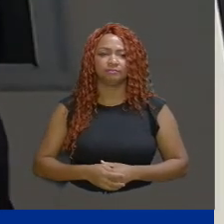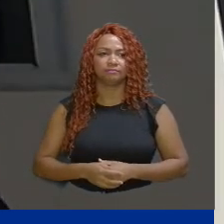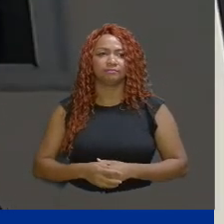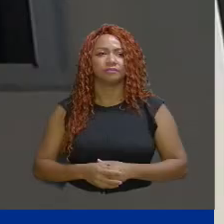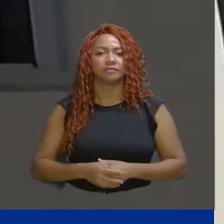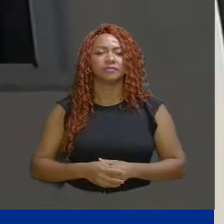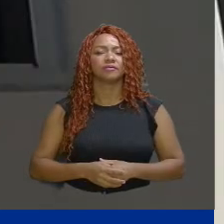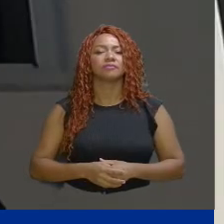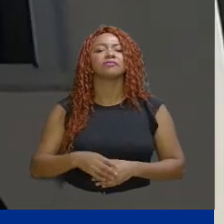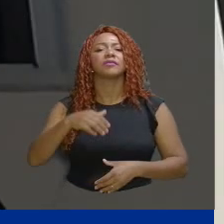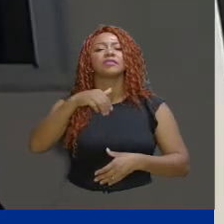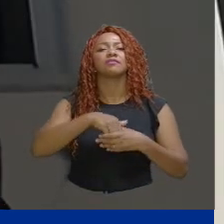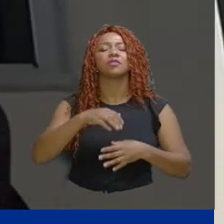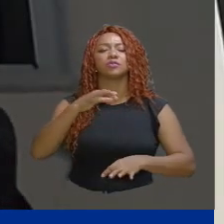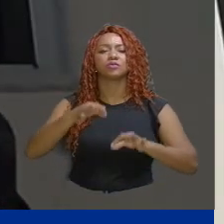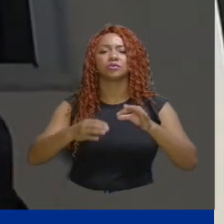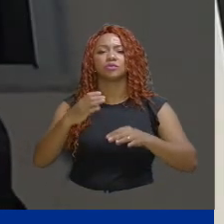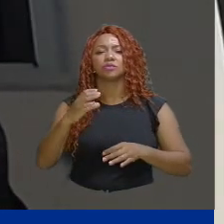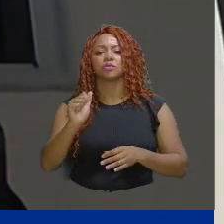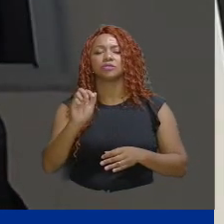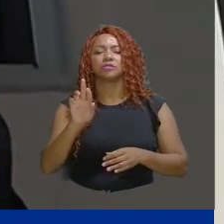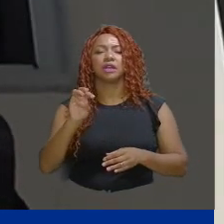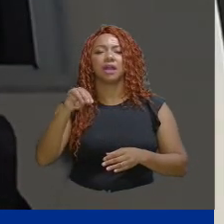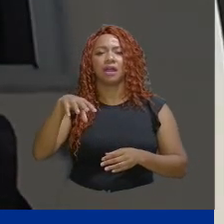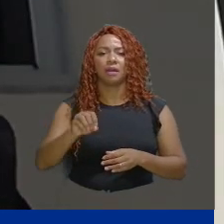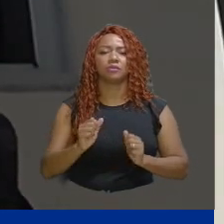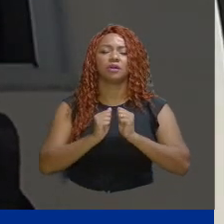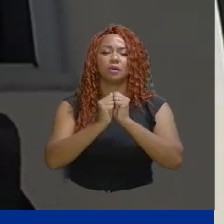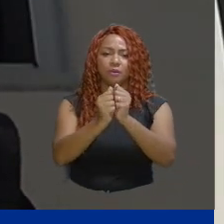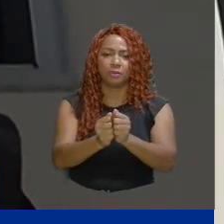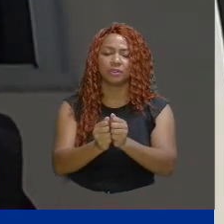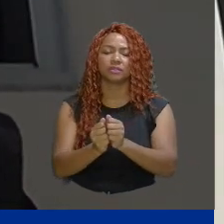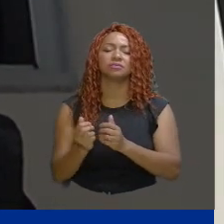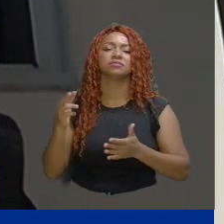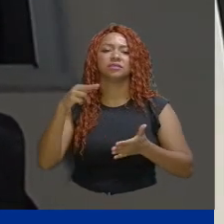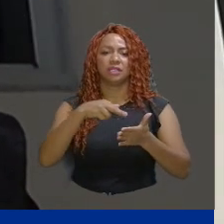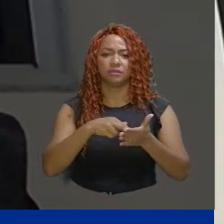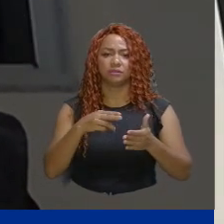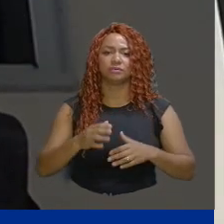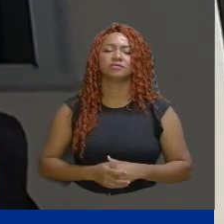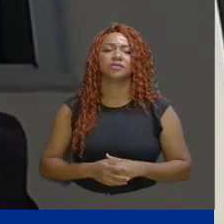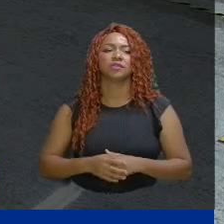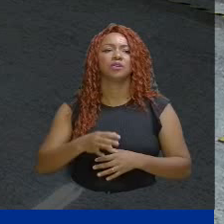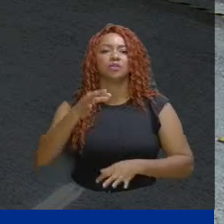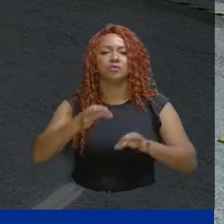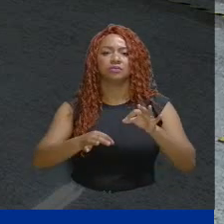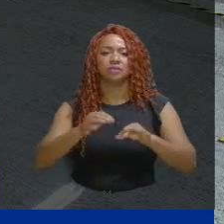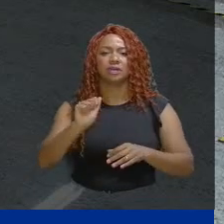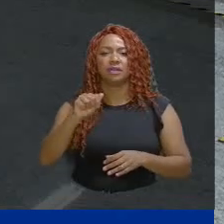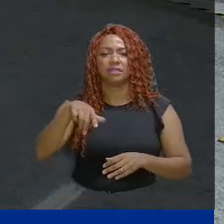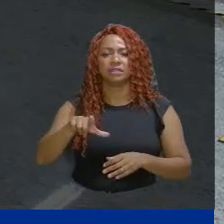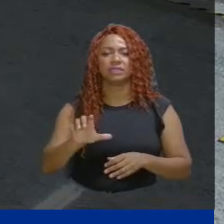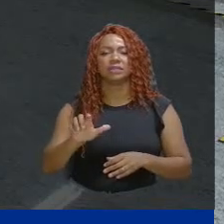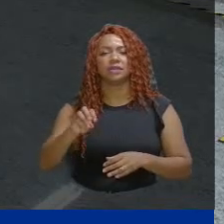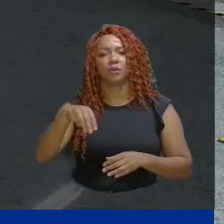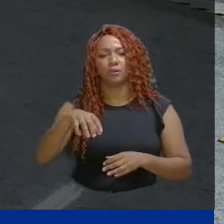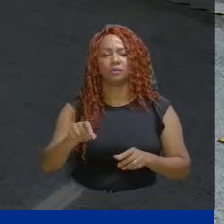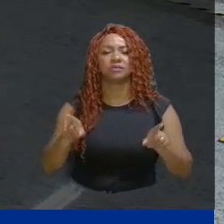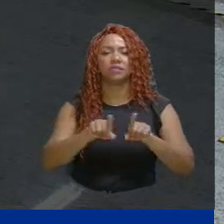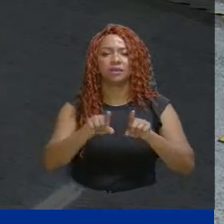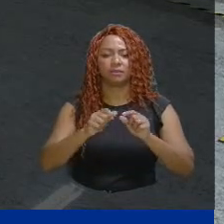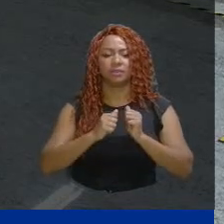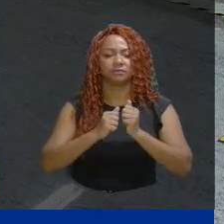Feito como vota juiz Carlos Antônio. Eu acompanho o ilustre relator, excelência. Juiz Anselmo Gonçalves. Também acompanho o